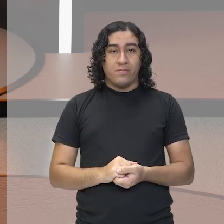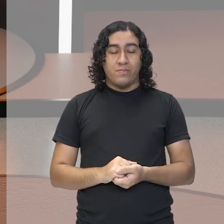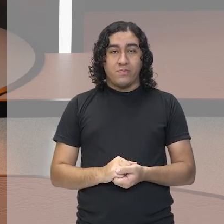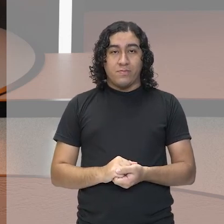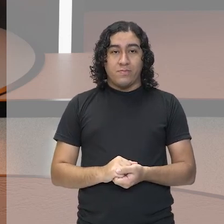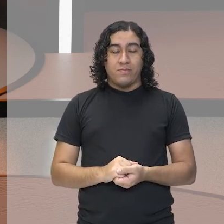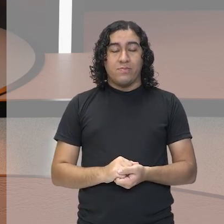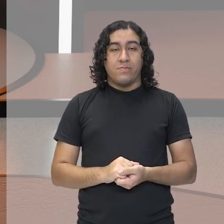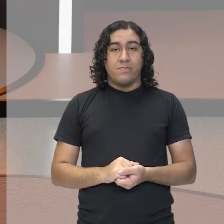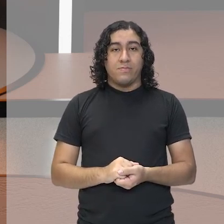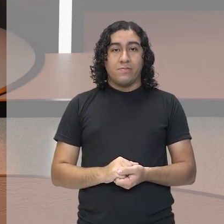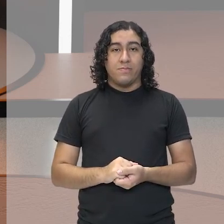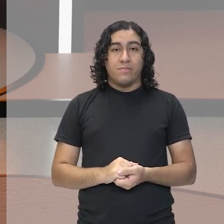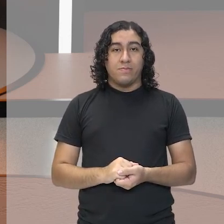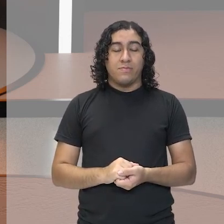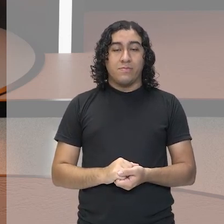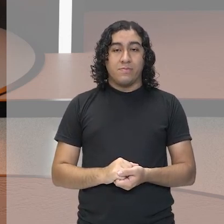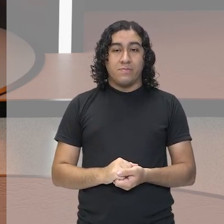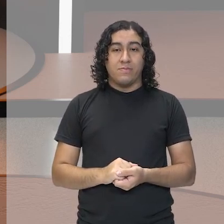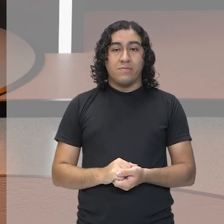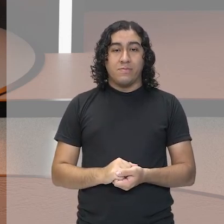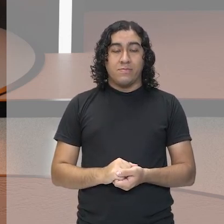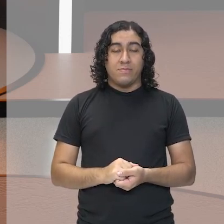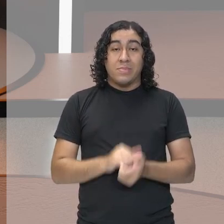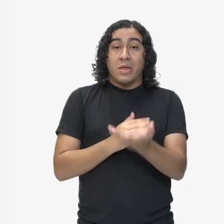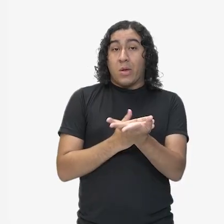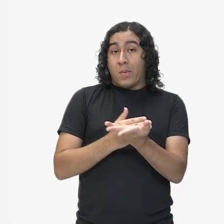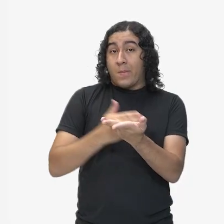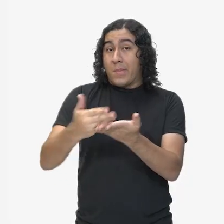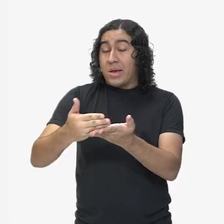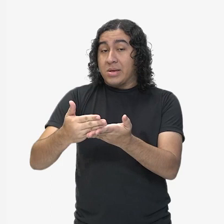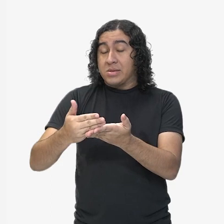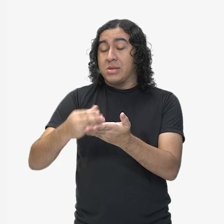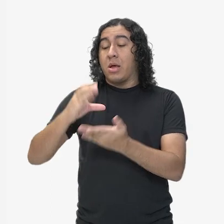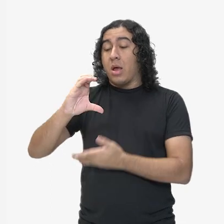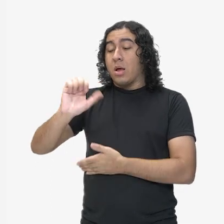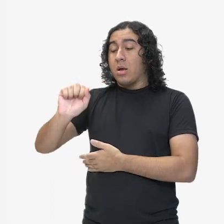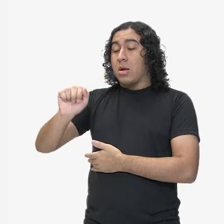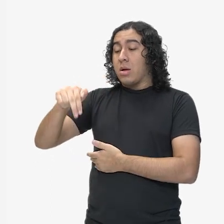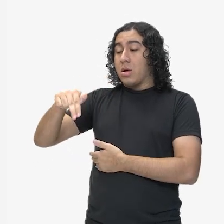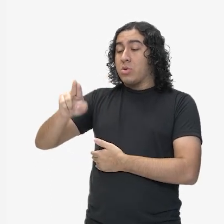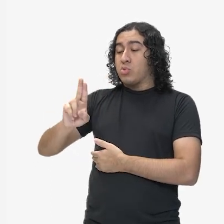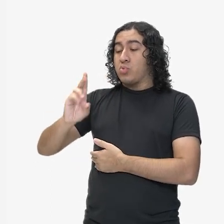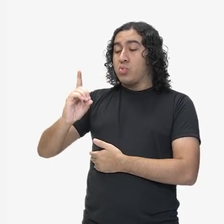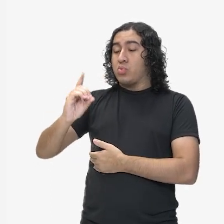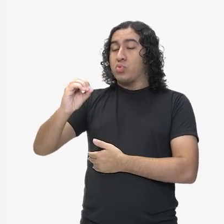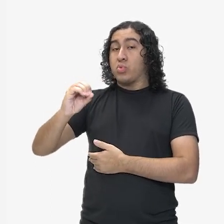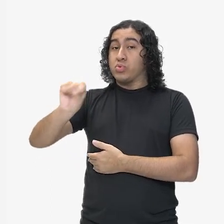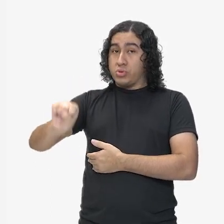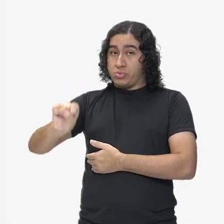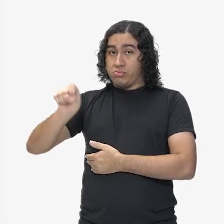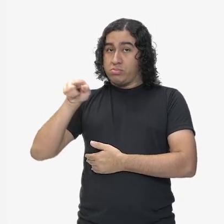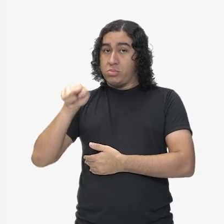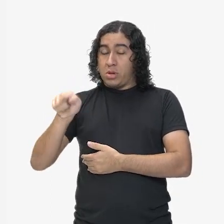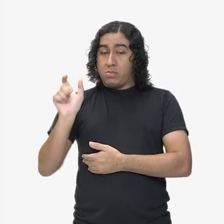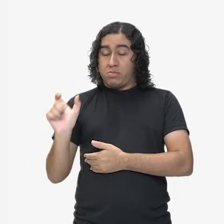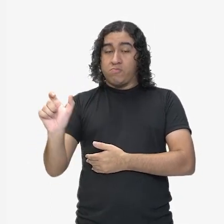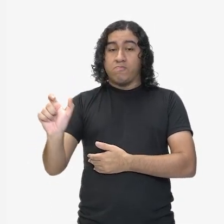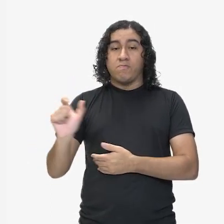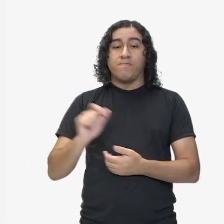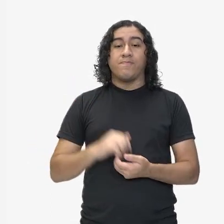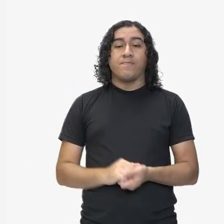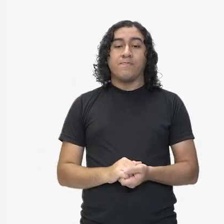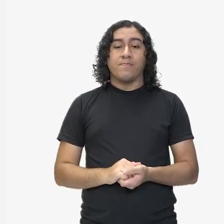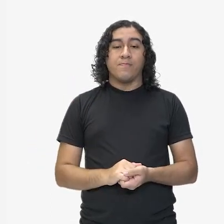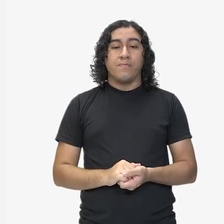da chibata e da revolta da vacina. E vamos começar então com a Guerra de Canudos. Vamos lá? Então a Guerra de Canudos, vamos